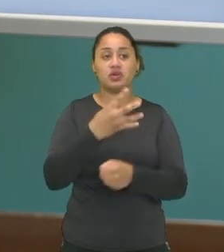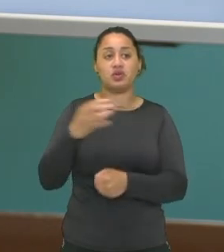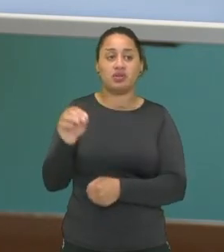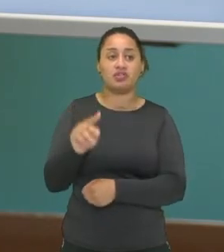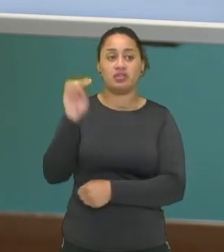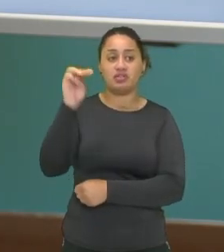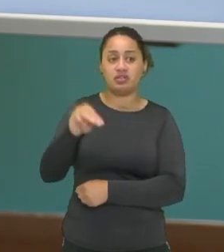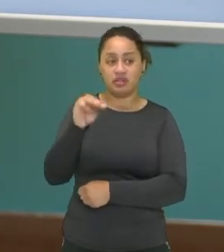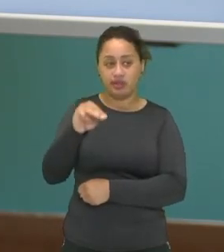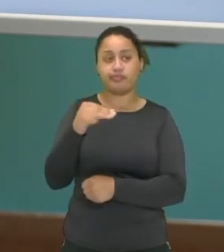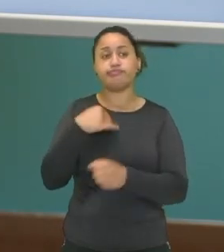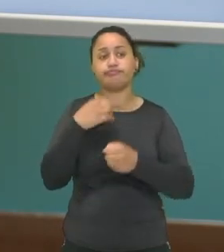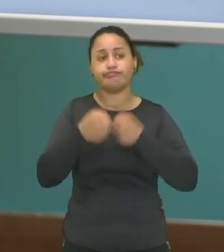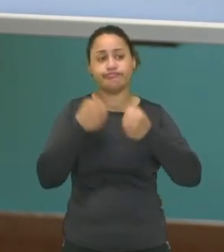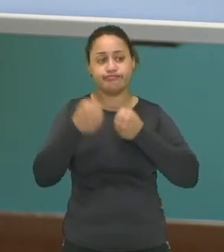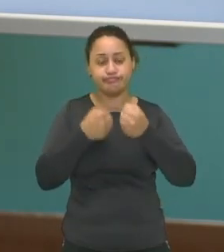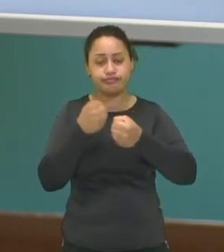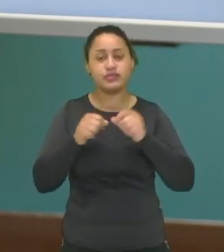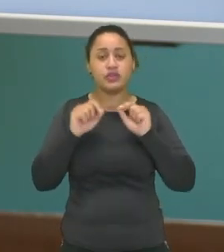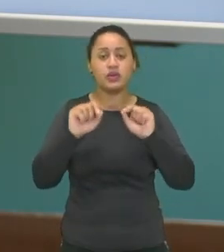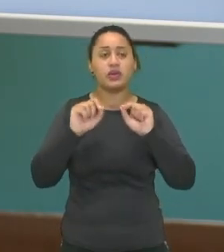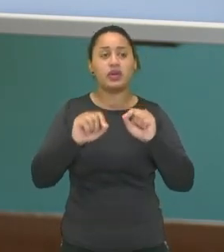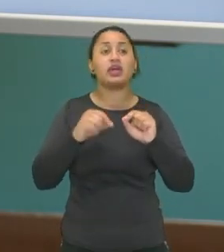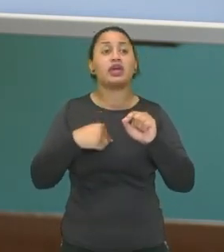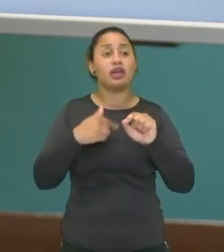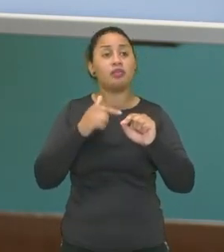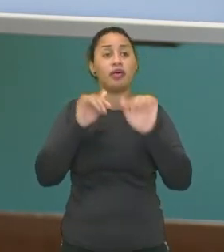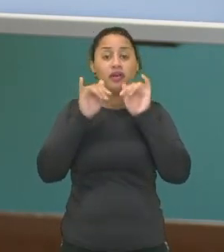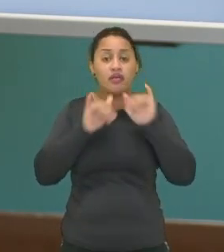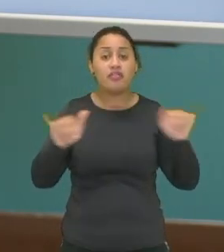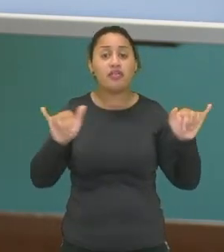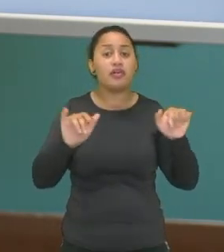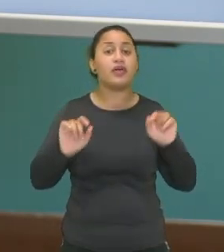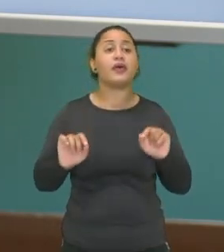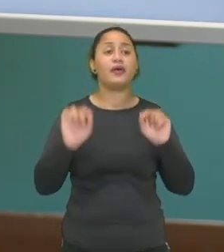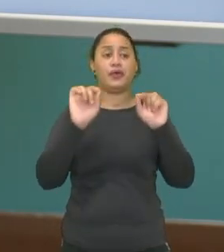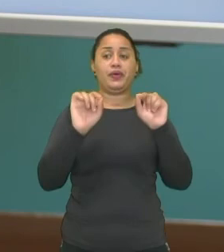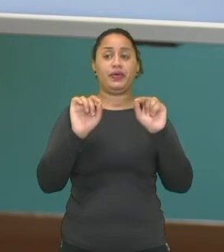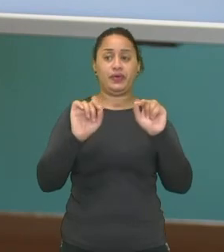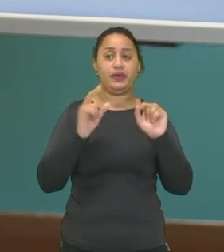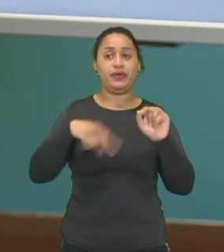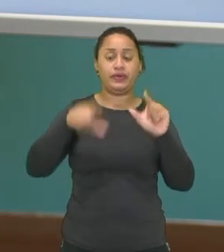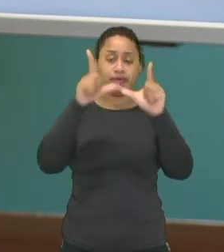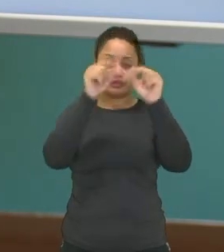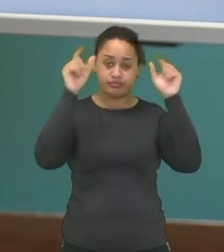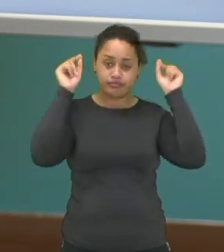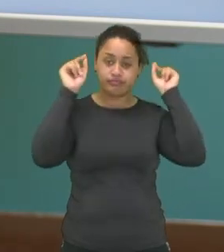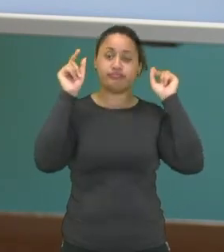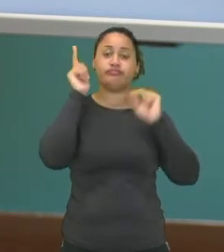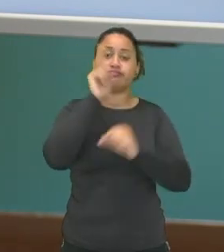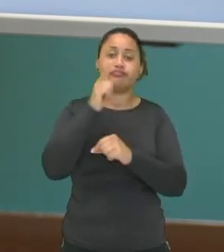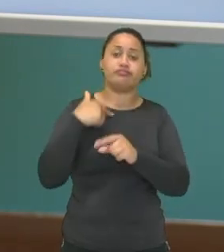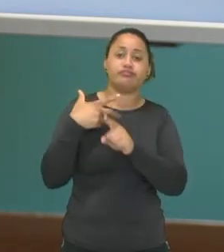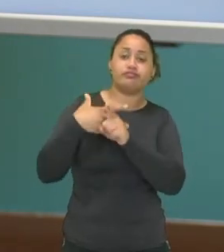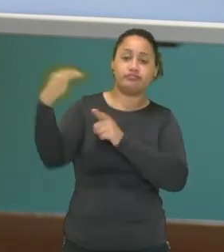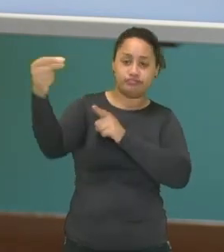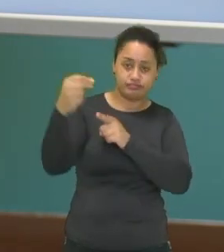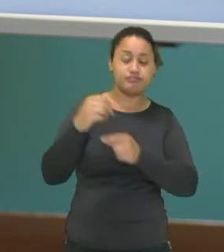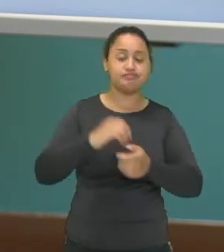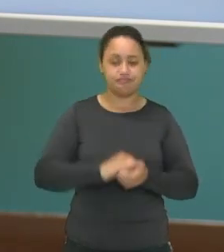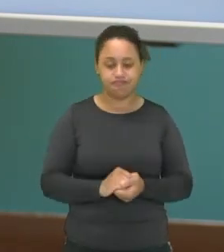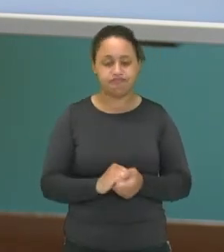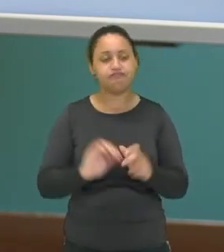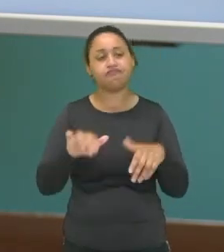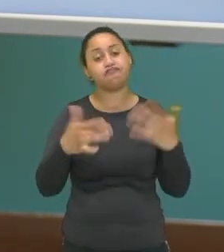até Atenas. Para dar uma boa notícia, os gregos haviam vencido os persas. Segundo